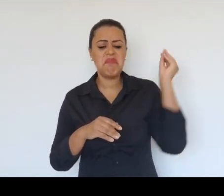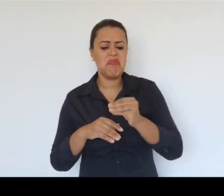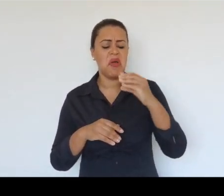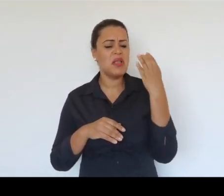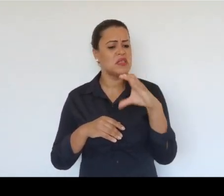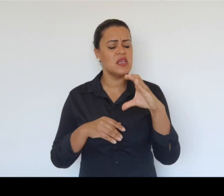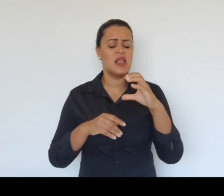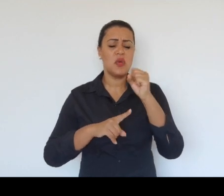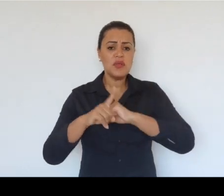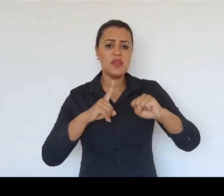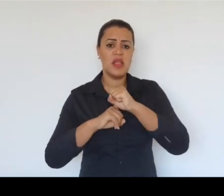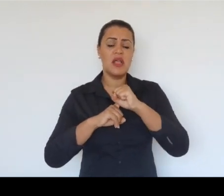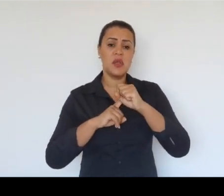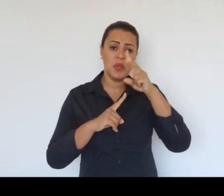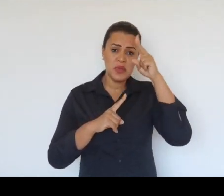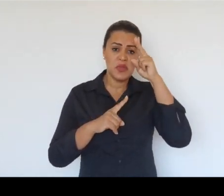a sociedade e sua história.